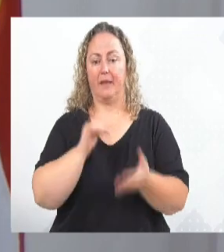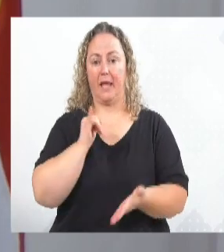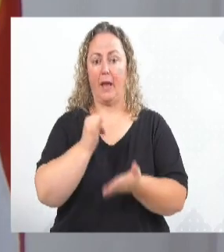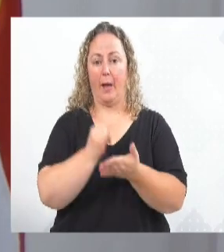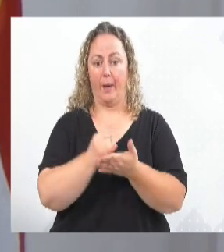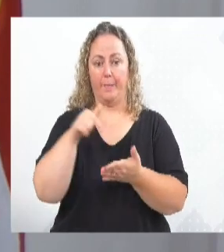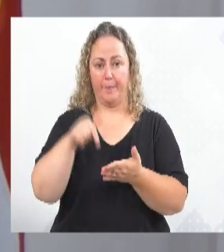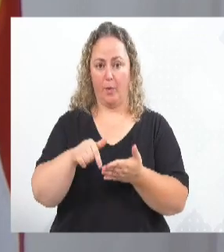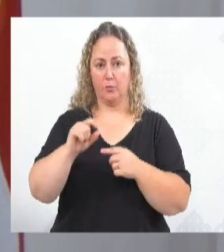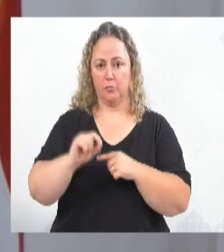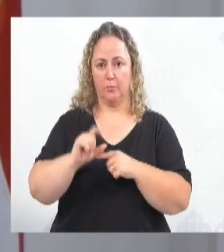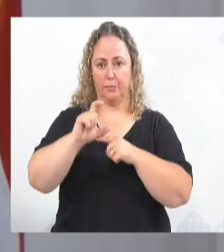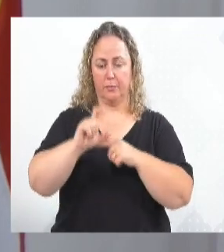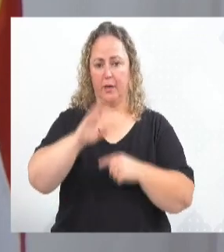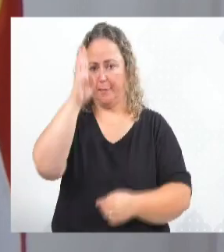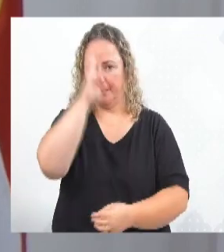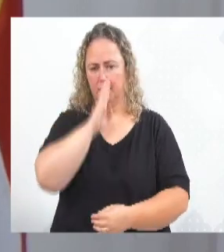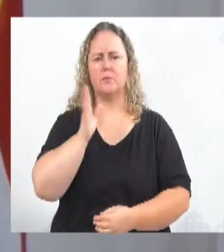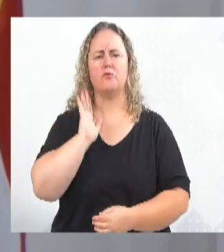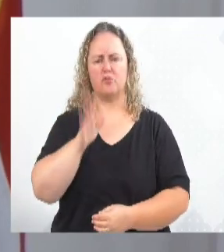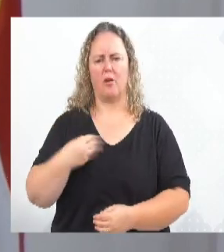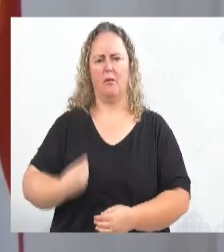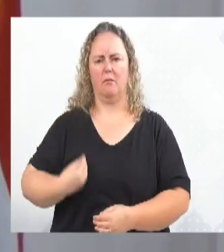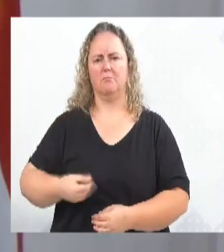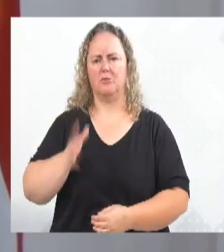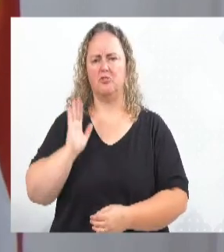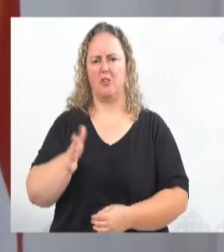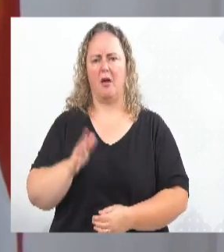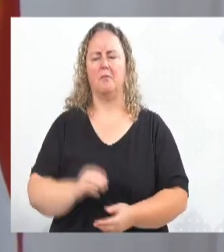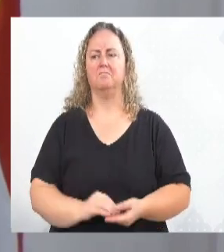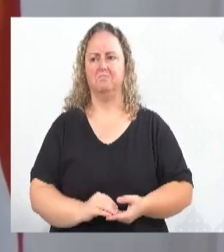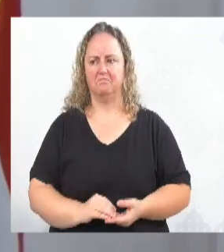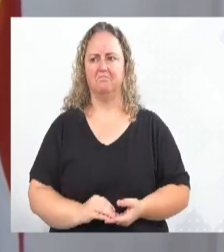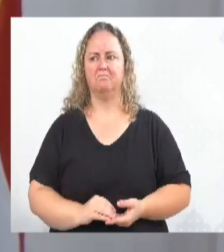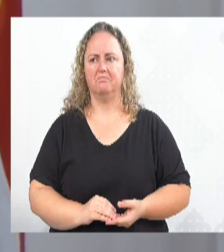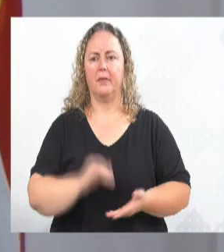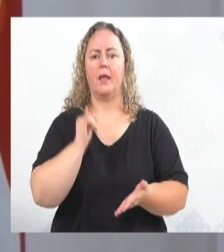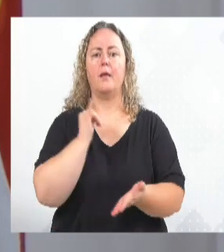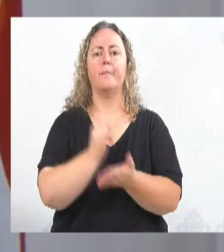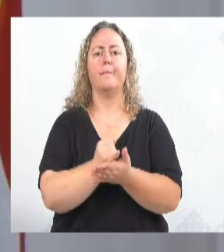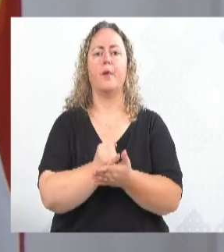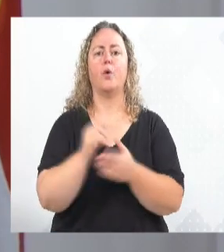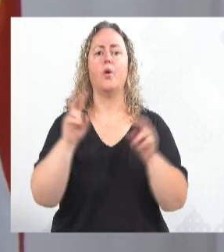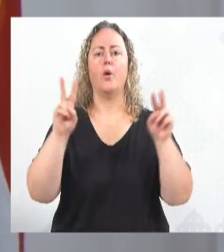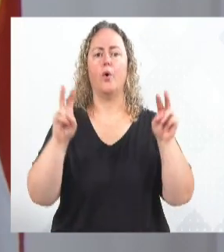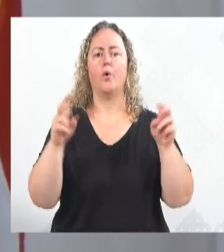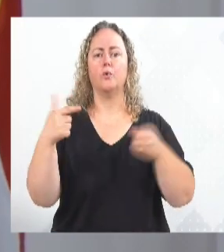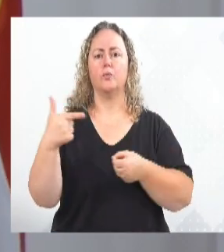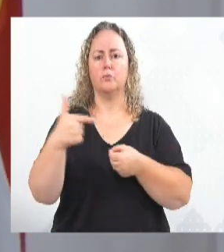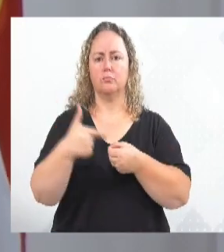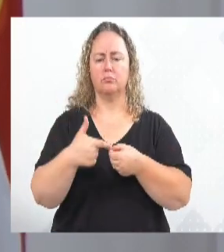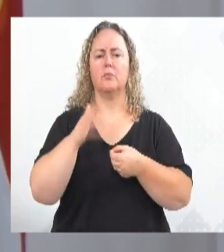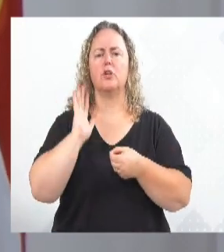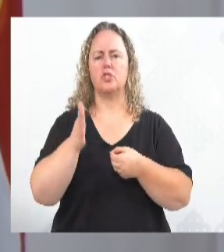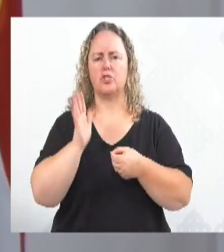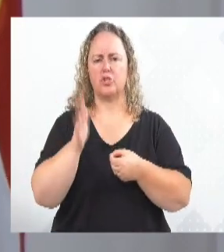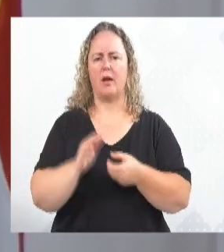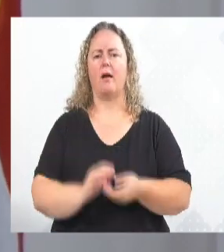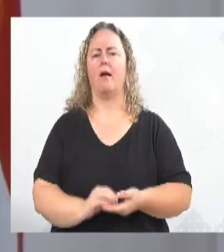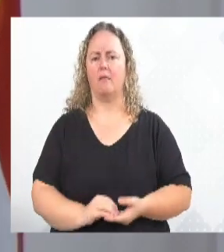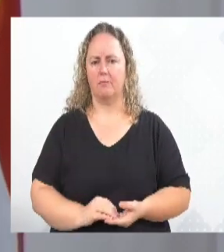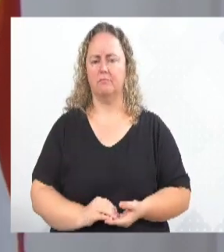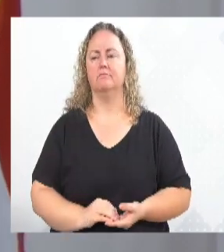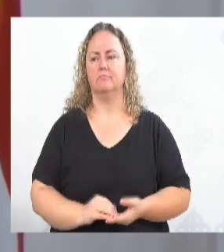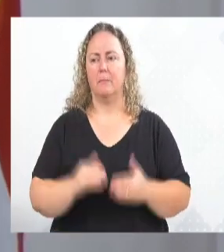impostos no Brasil, ele já está acontecendo. Os impostos sobre os combustíveis já foram retomados. E mesmo com